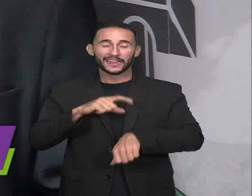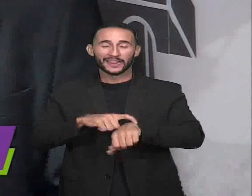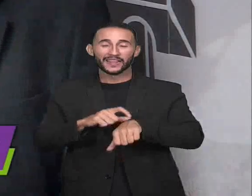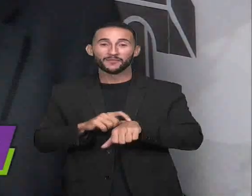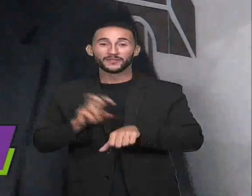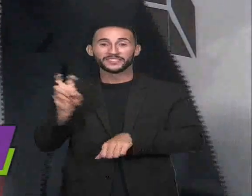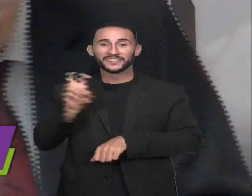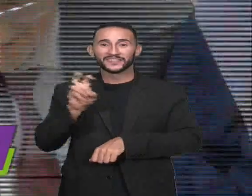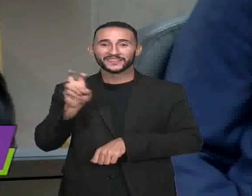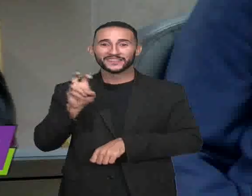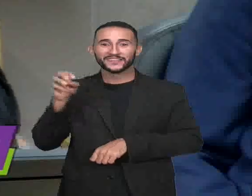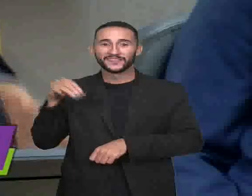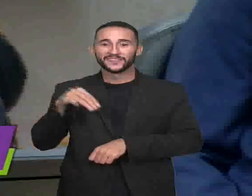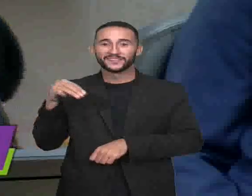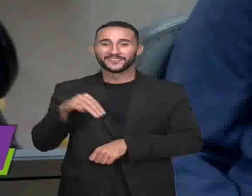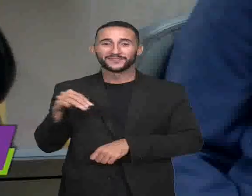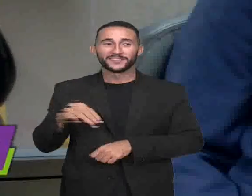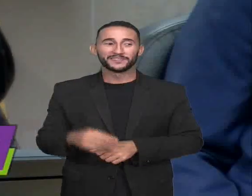5